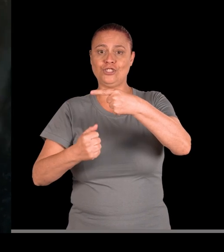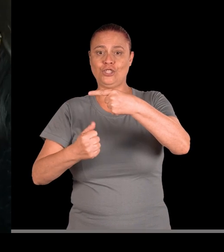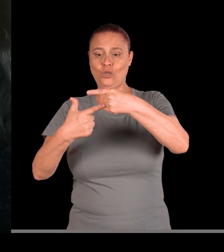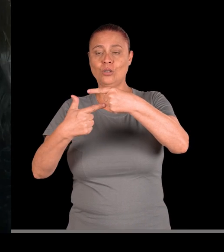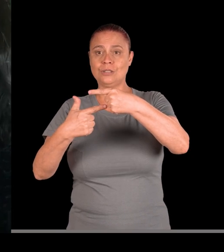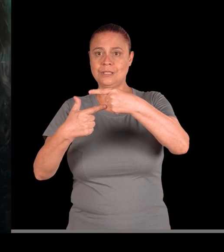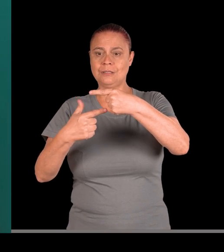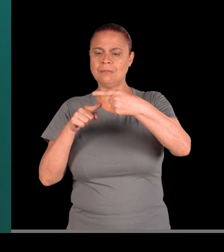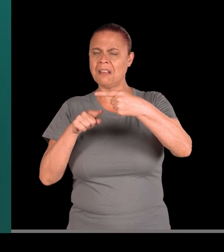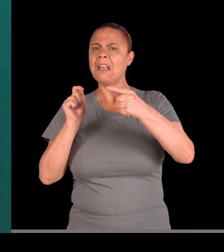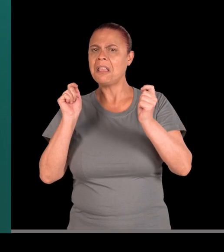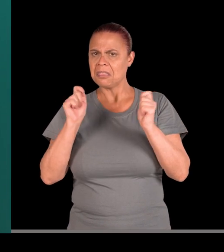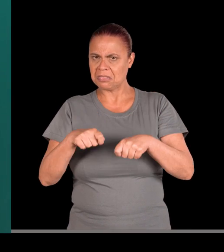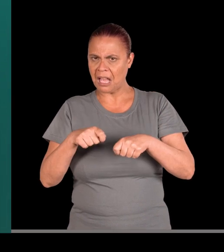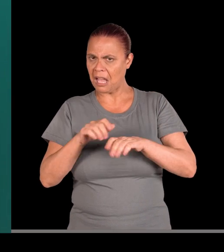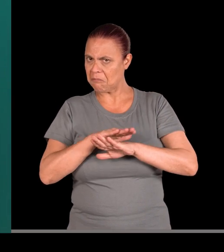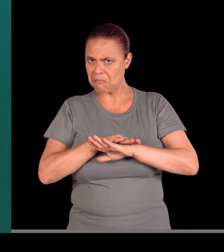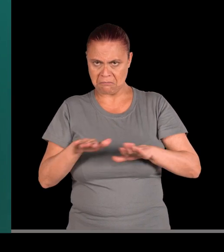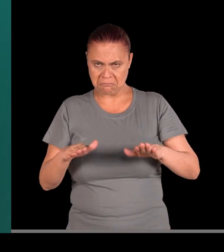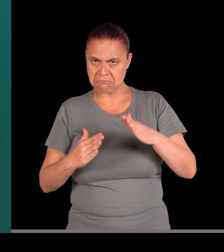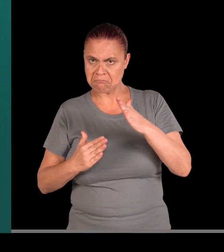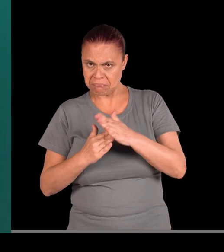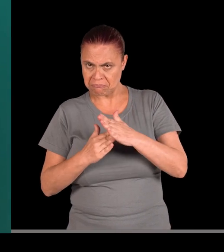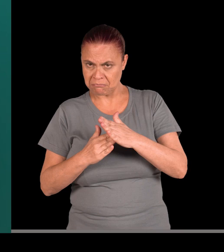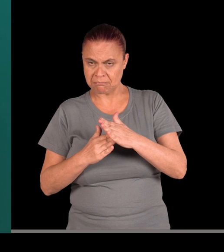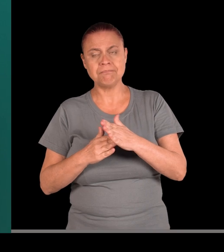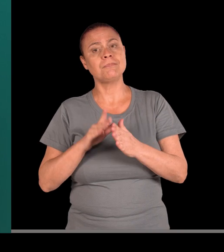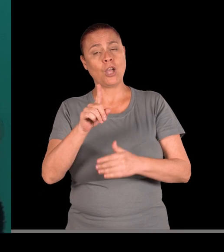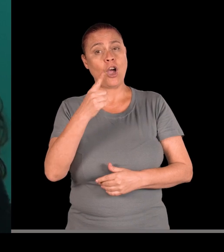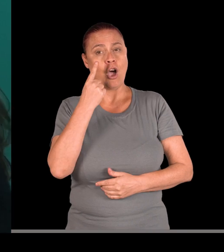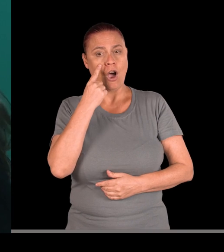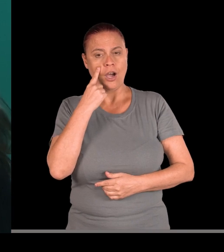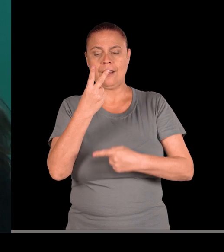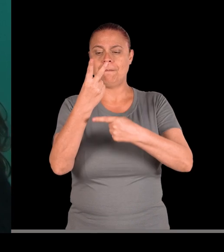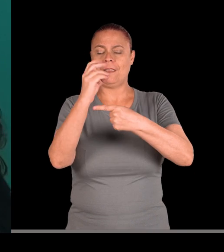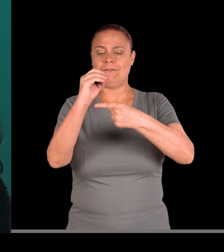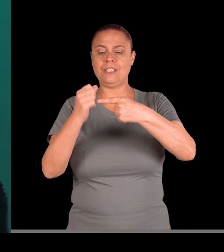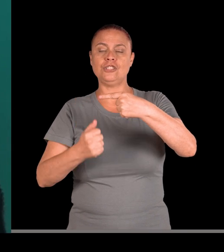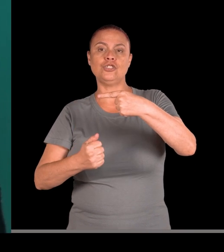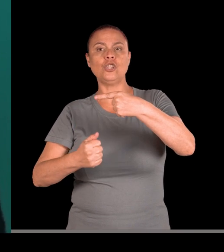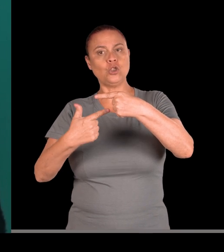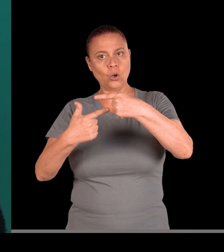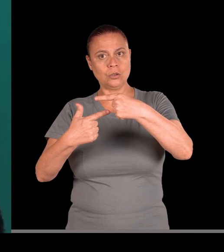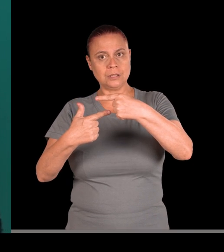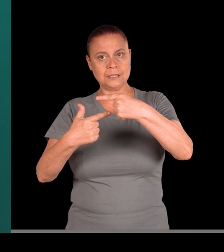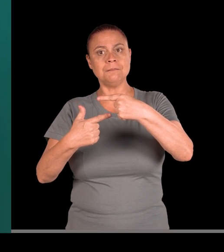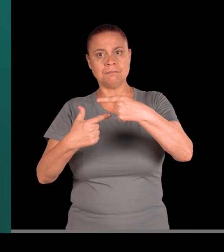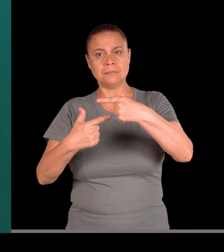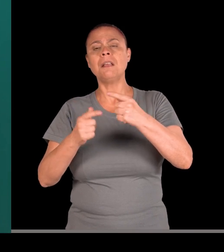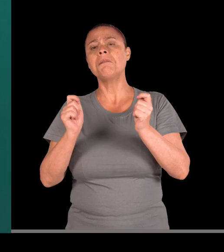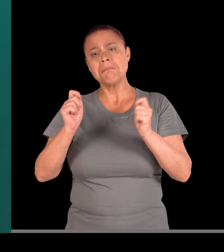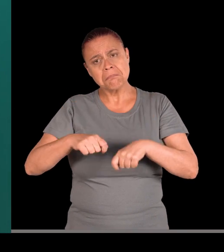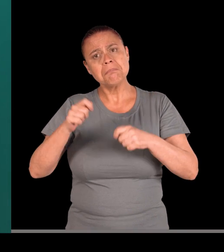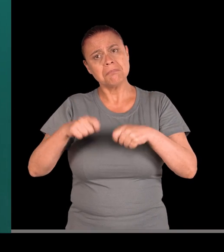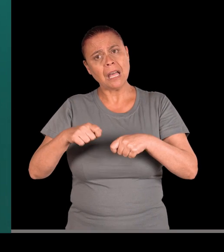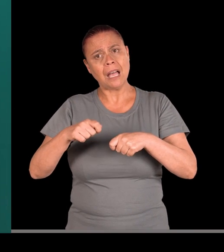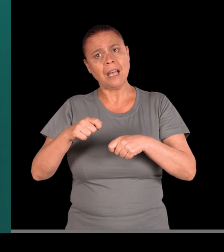20 dozeavos. Podemos parar por aqui? Vamos observar, 20 dozeavos nós